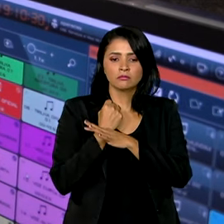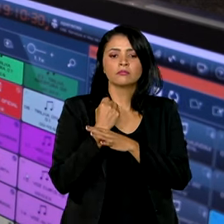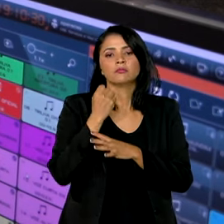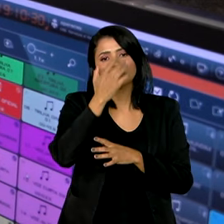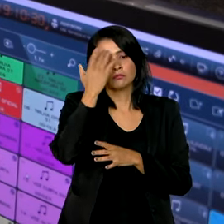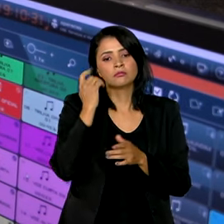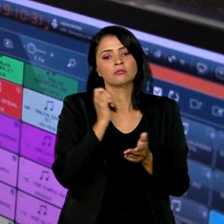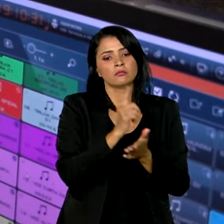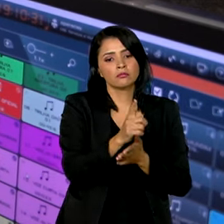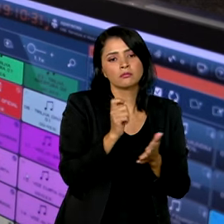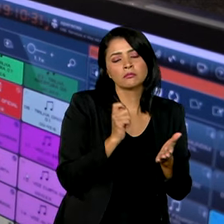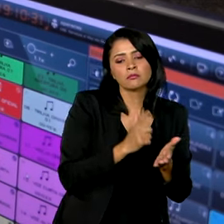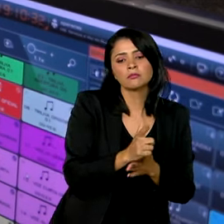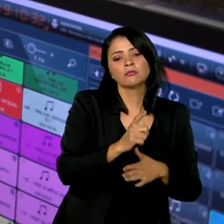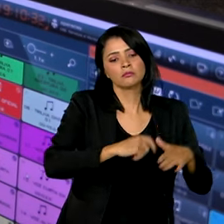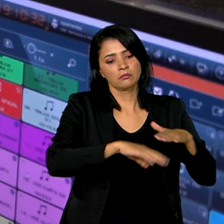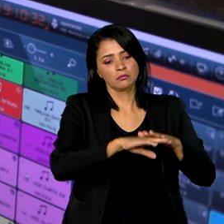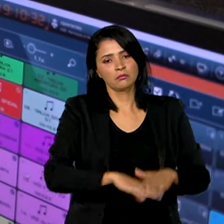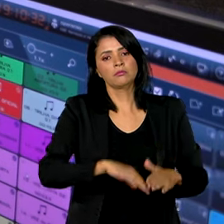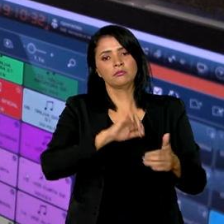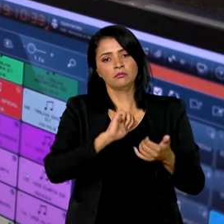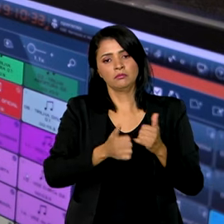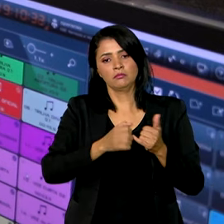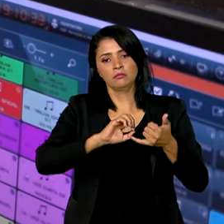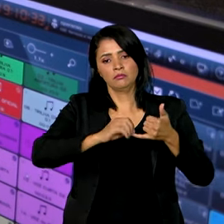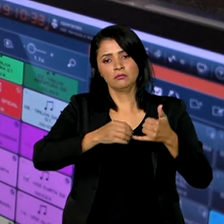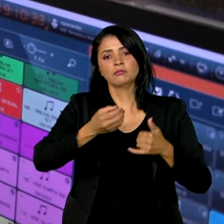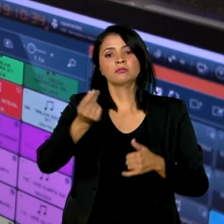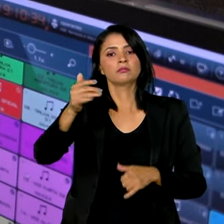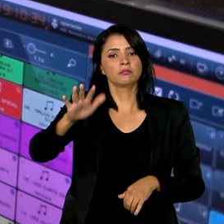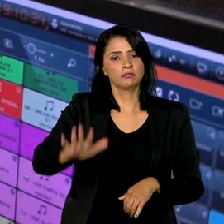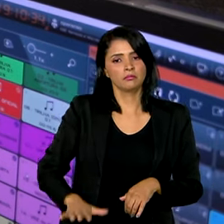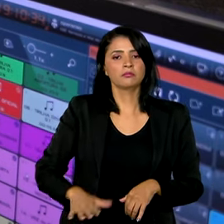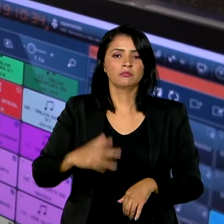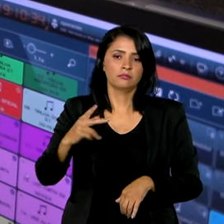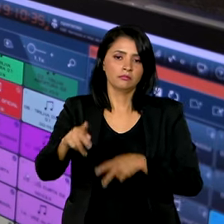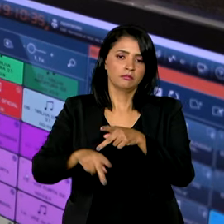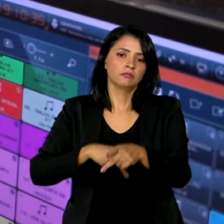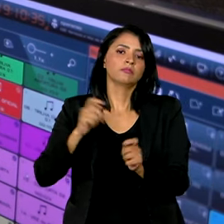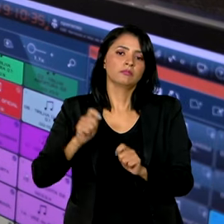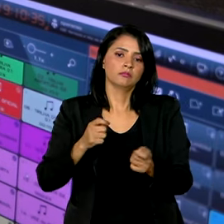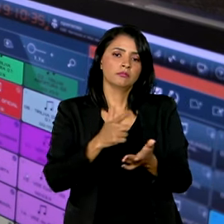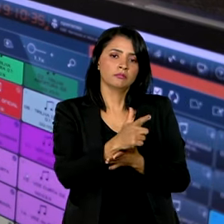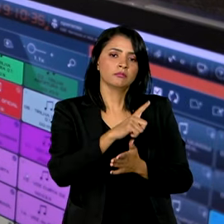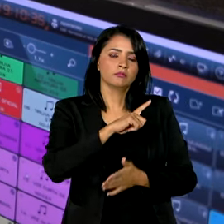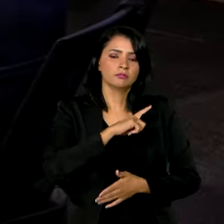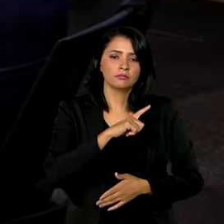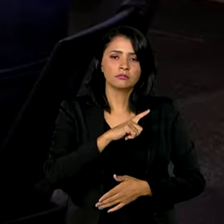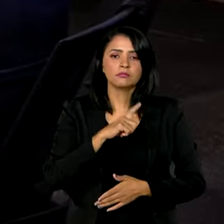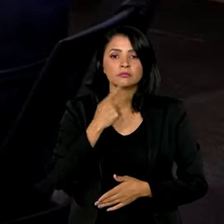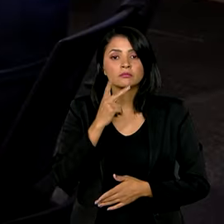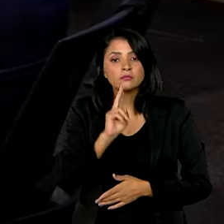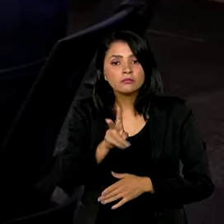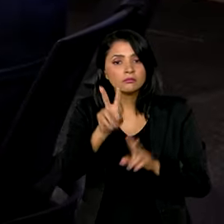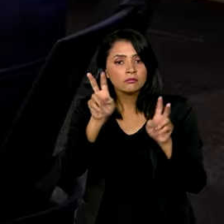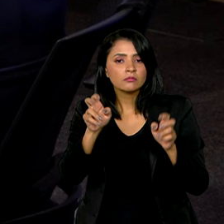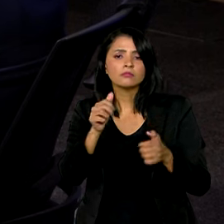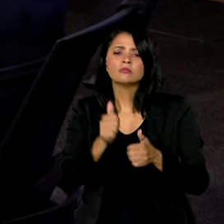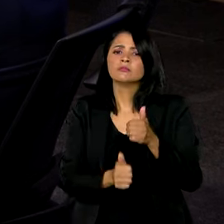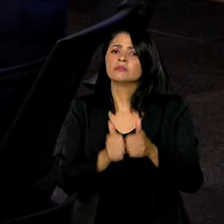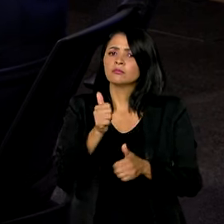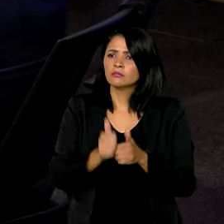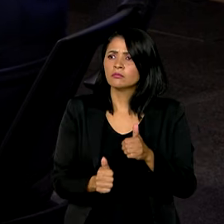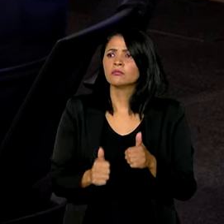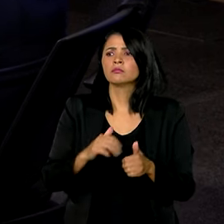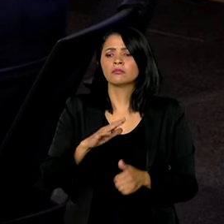consumidor nesse conjuntinho arroz e o feijão será mais barato no prato dos brasileiros agora ainda falando de arroz né Presidente